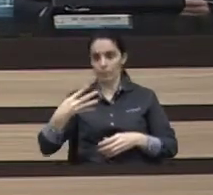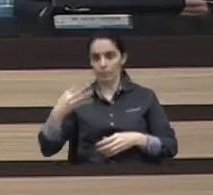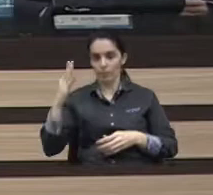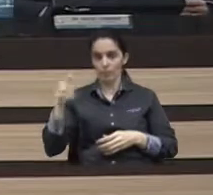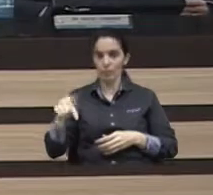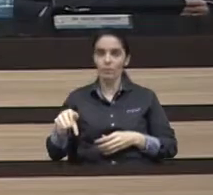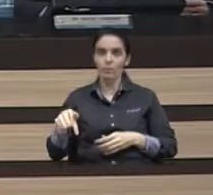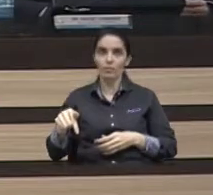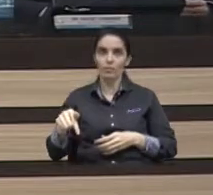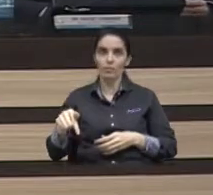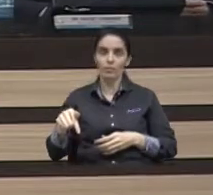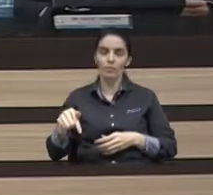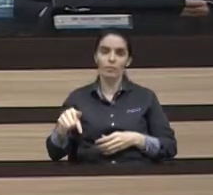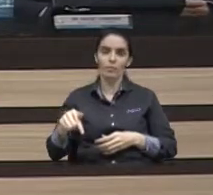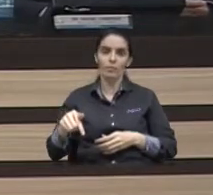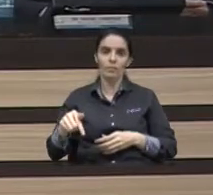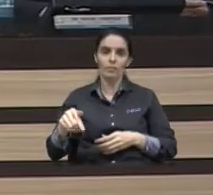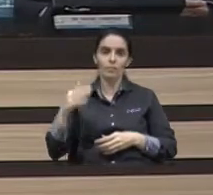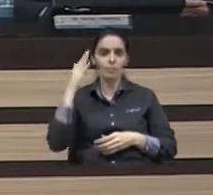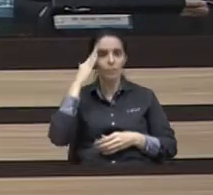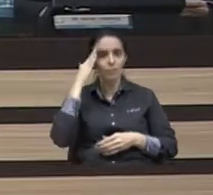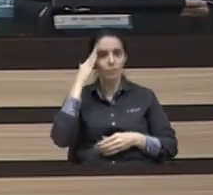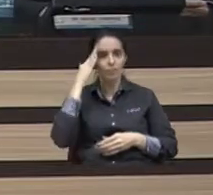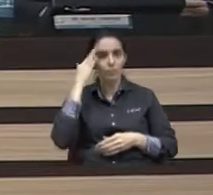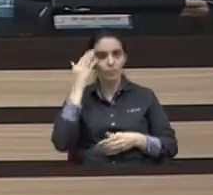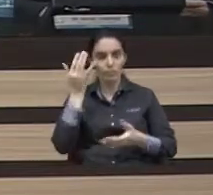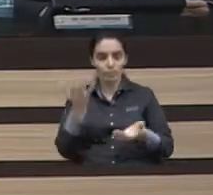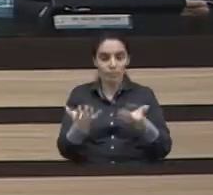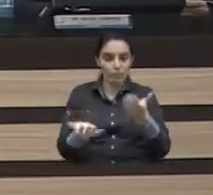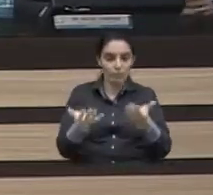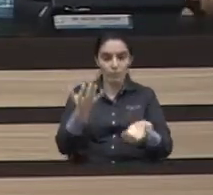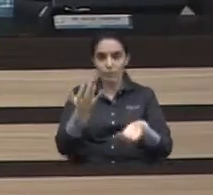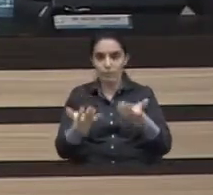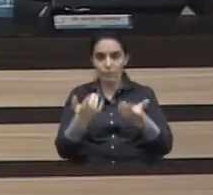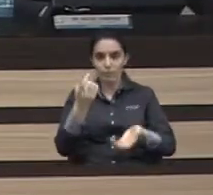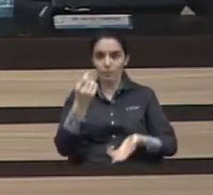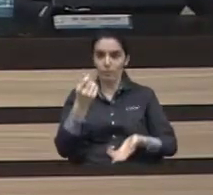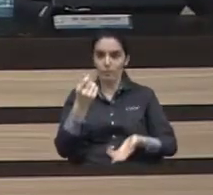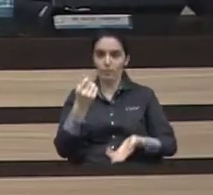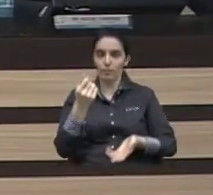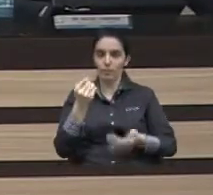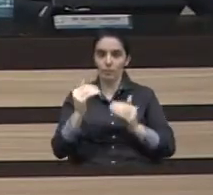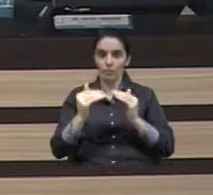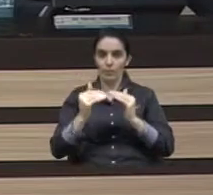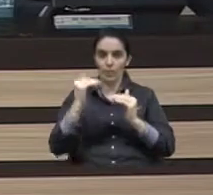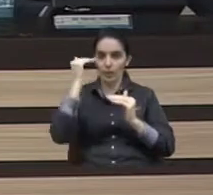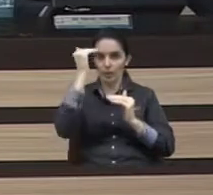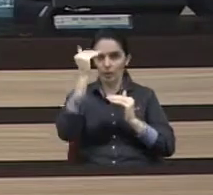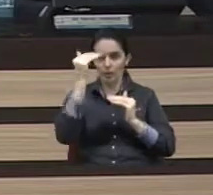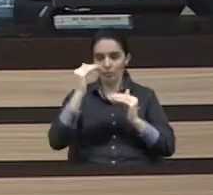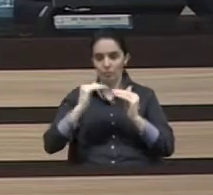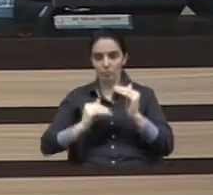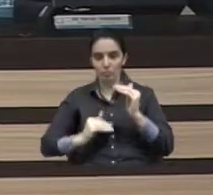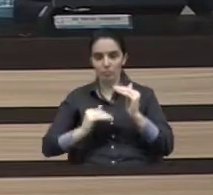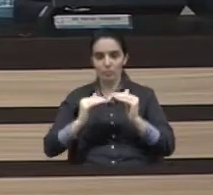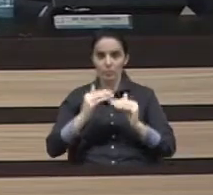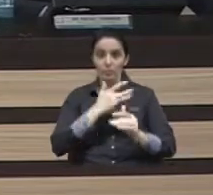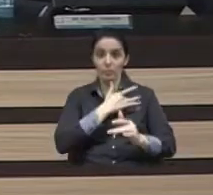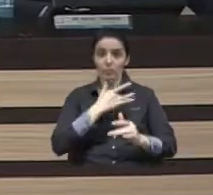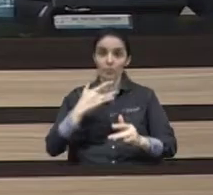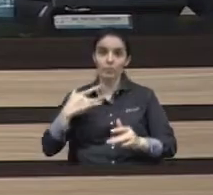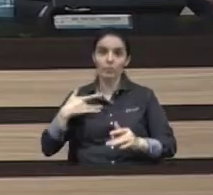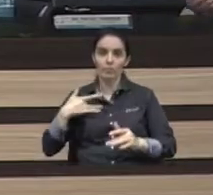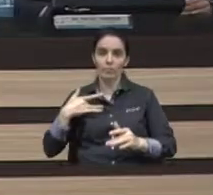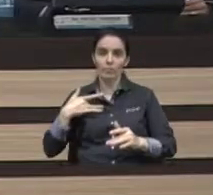24/2017, para apurar o desequilíbrio financeiro na conta do Bloco de Média e Alta Complexidade, MAC, do Fundo Municipal de Saúde de Limeira,